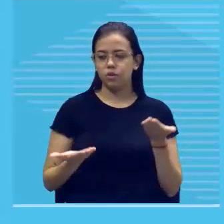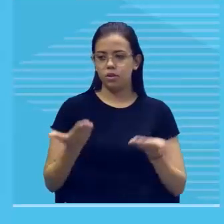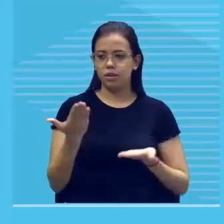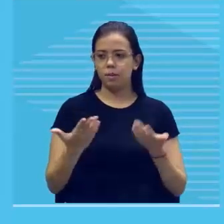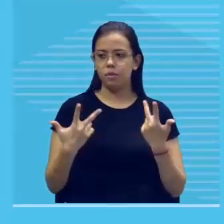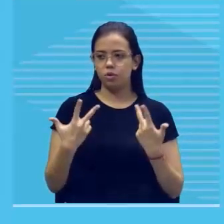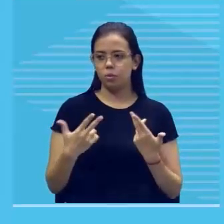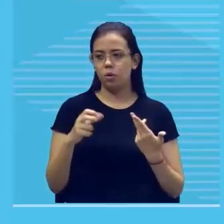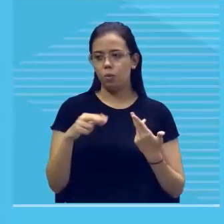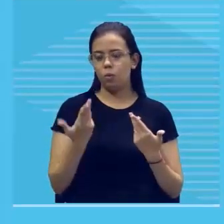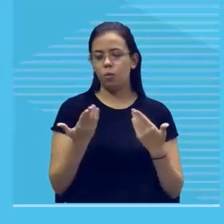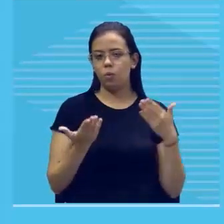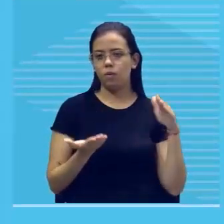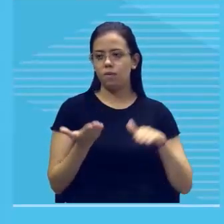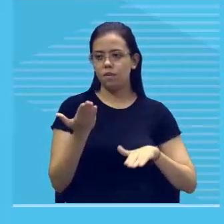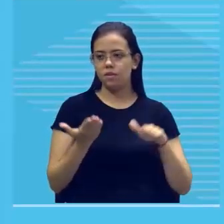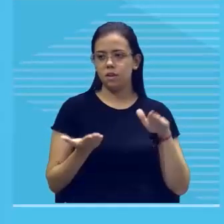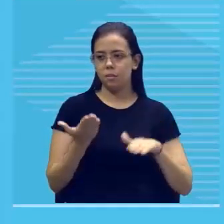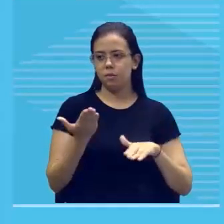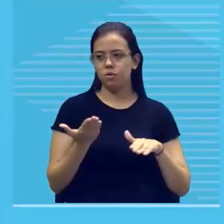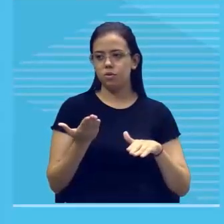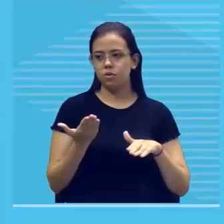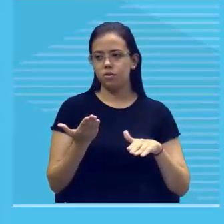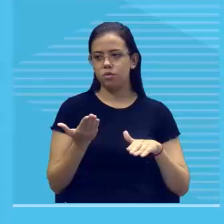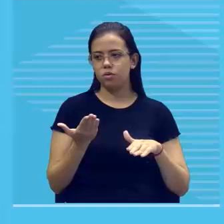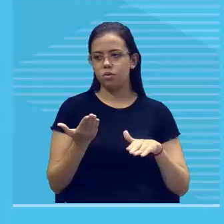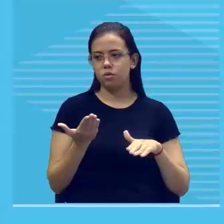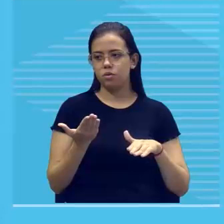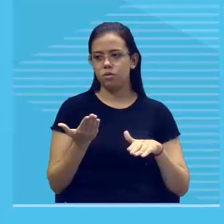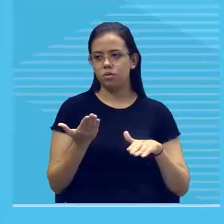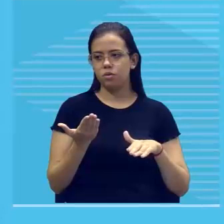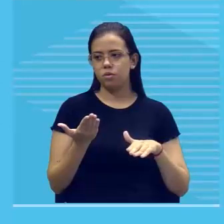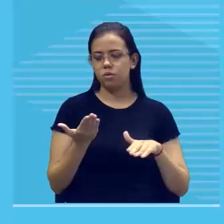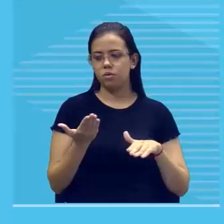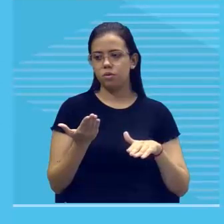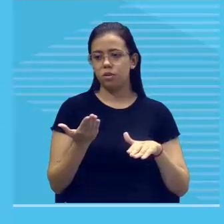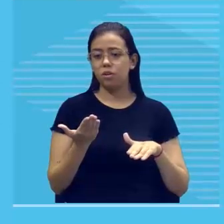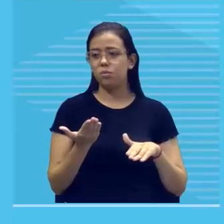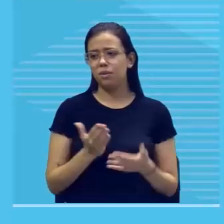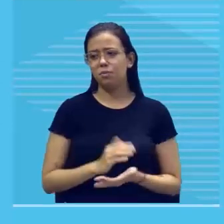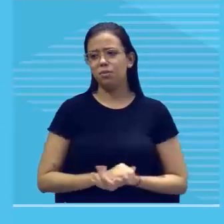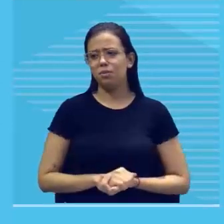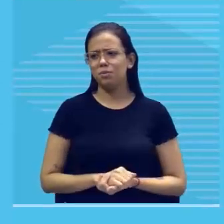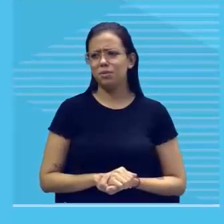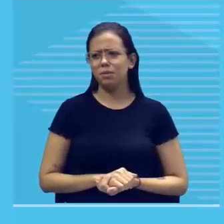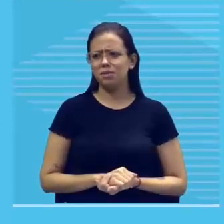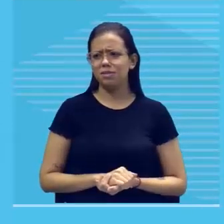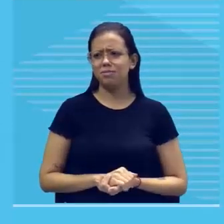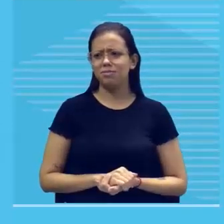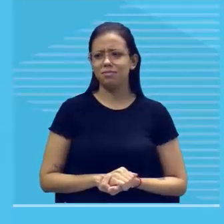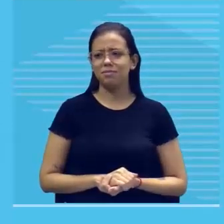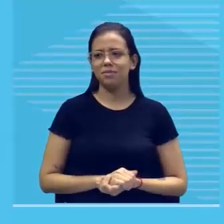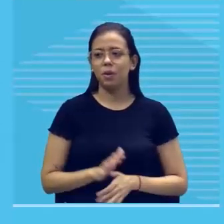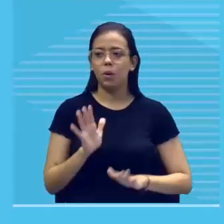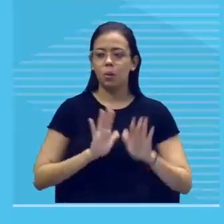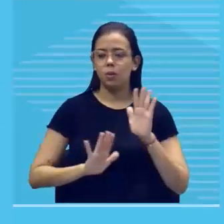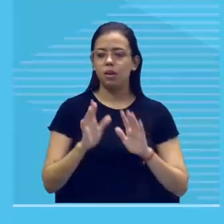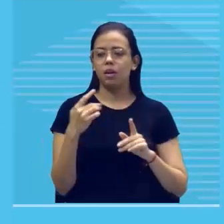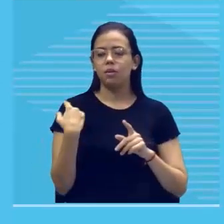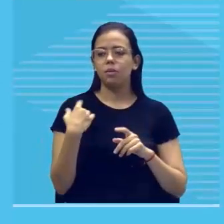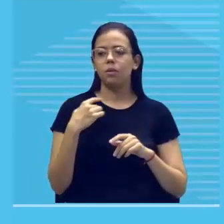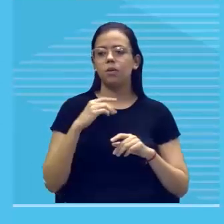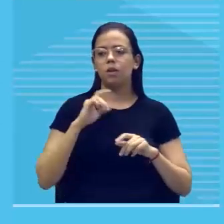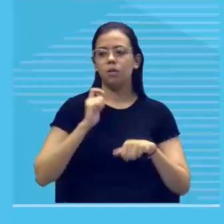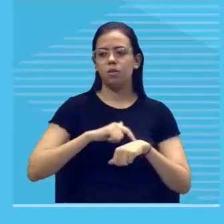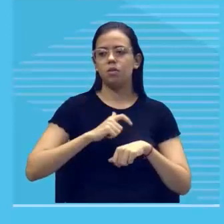proporcionais olha só mas muito cuidado quando você tiver resolvendo problemas com regra